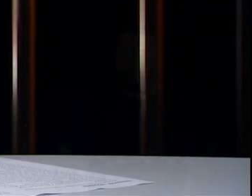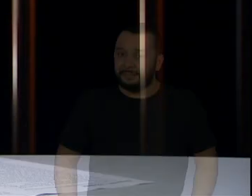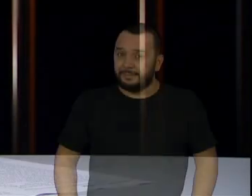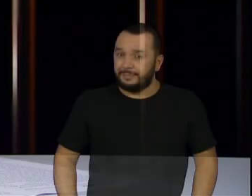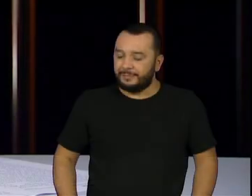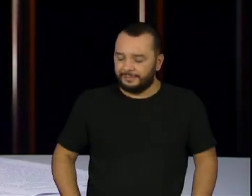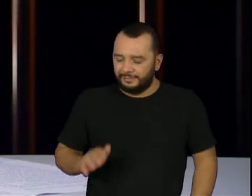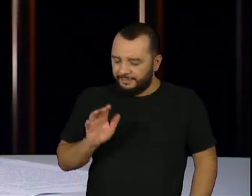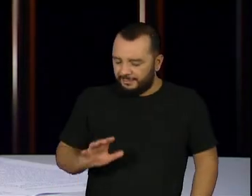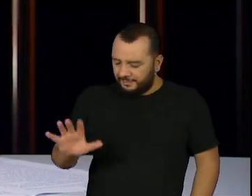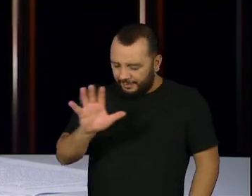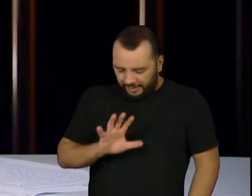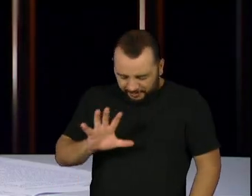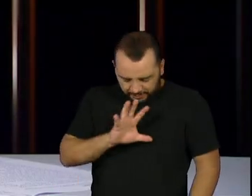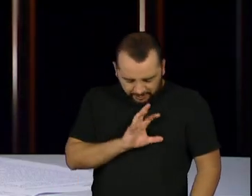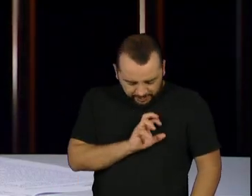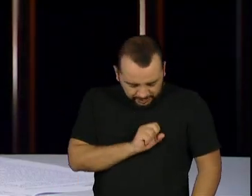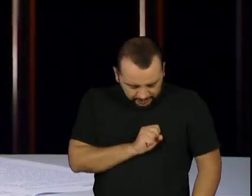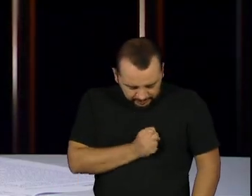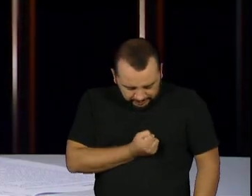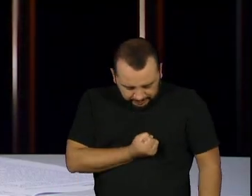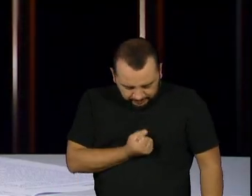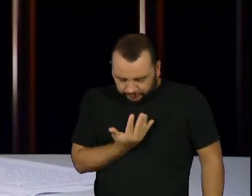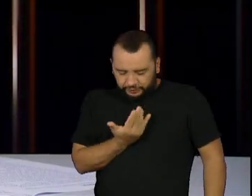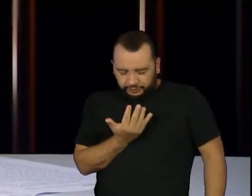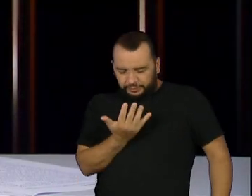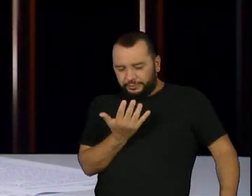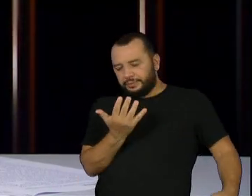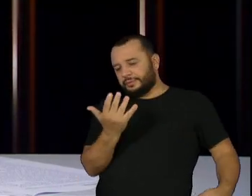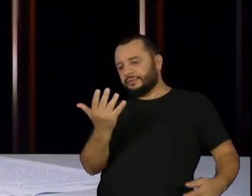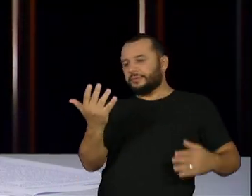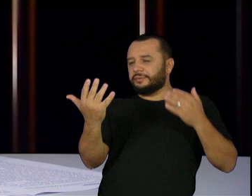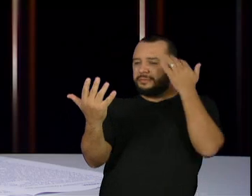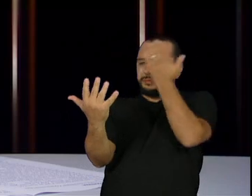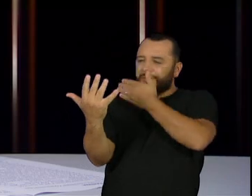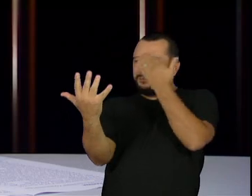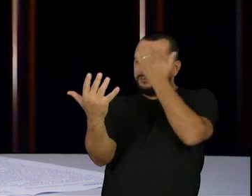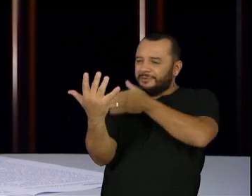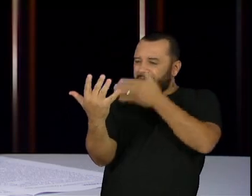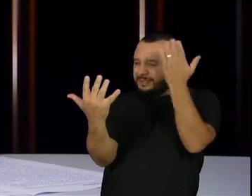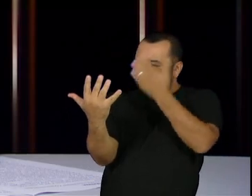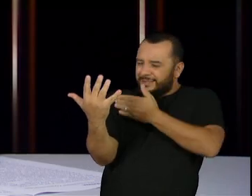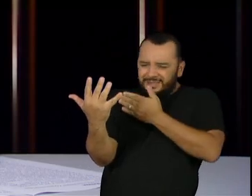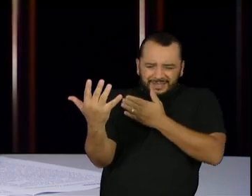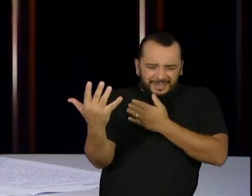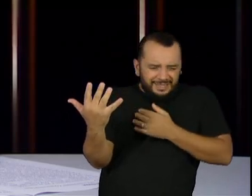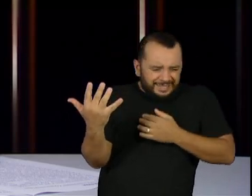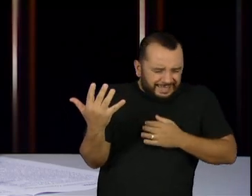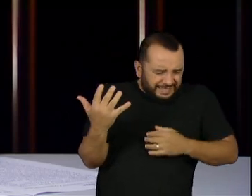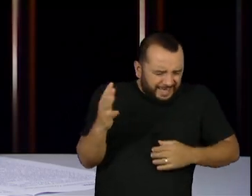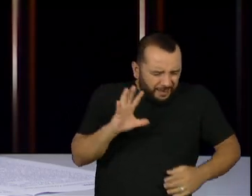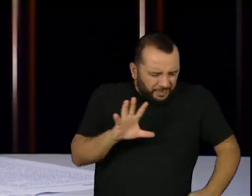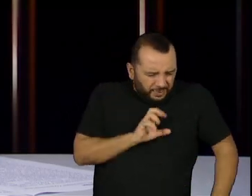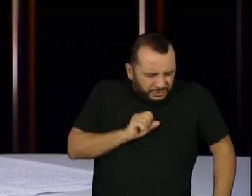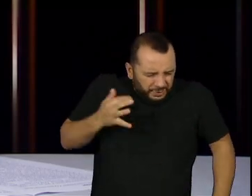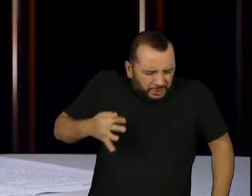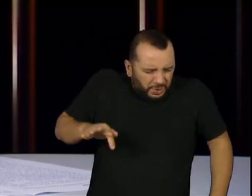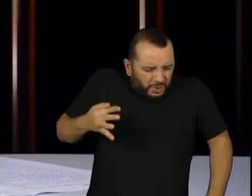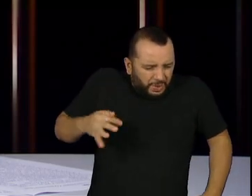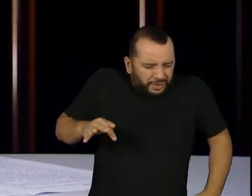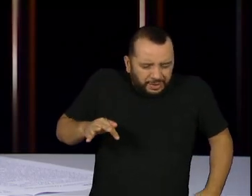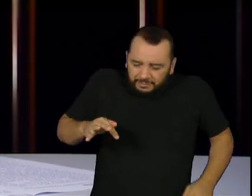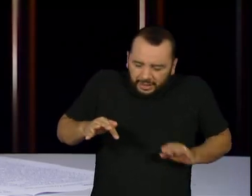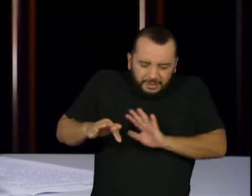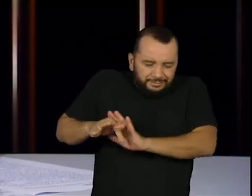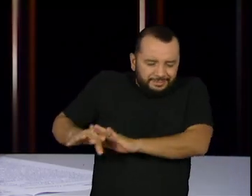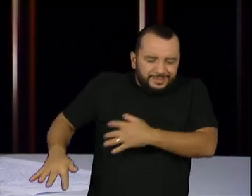Amor é um fogo que arde sem se ver. É ferida que dói e não se sente. É o Luiz de Camões, que escreveu